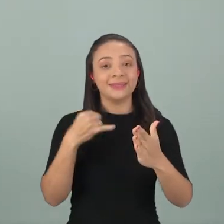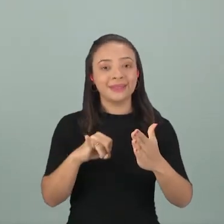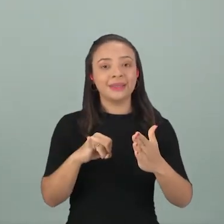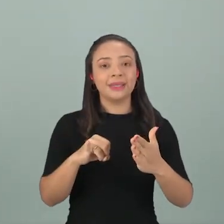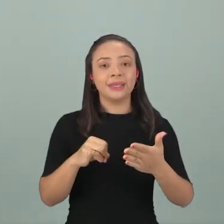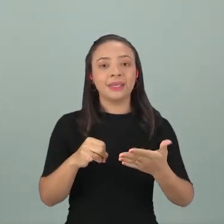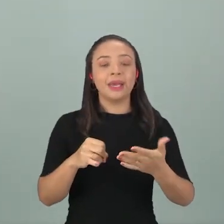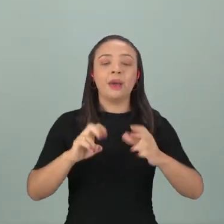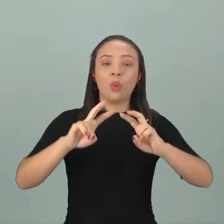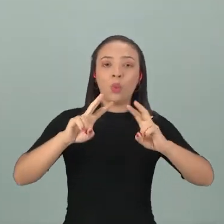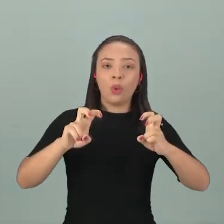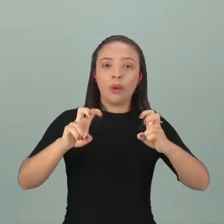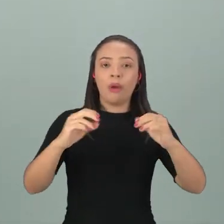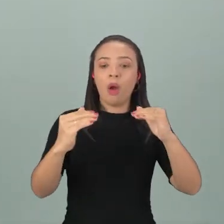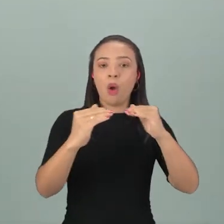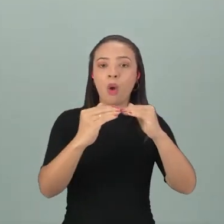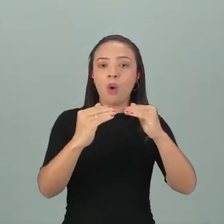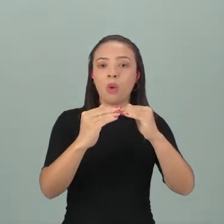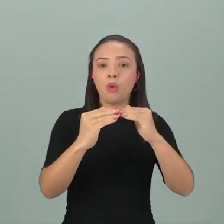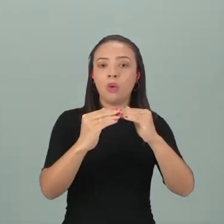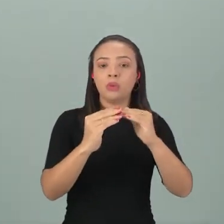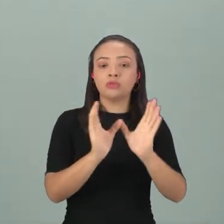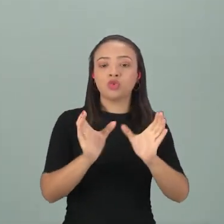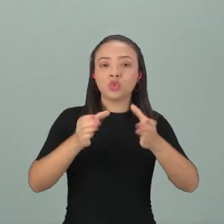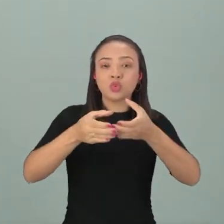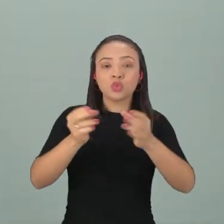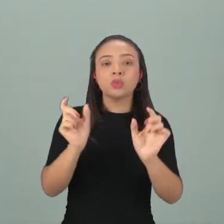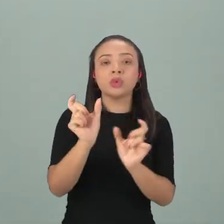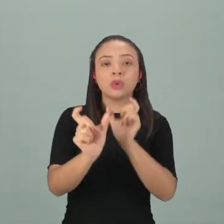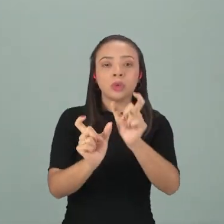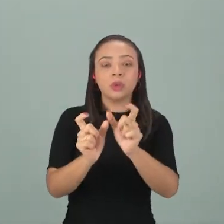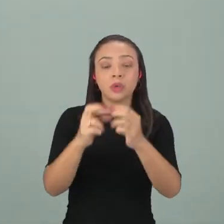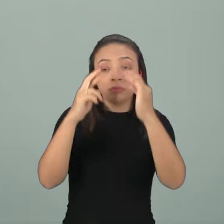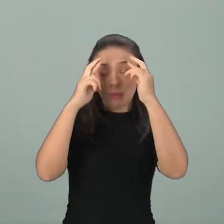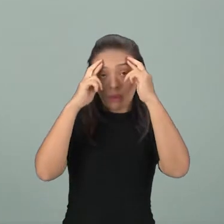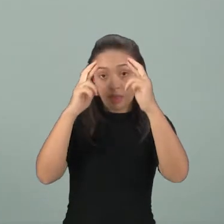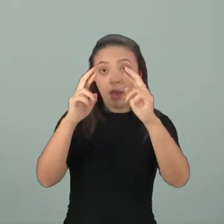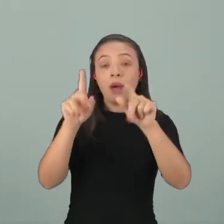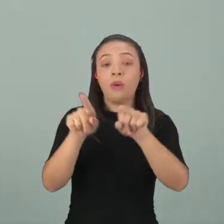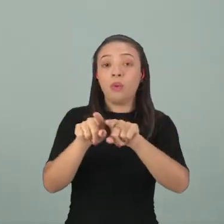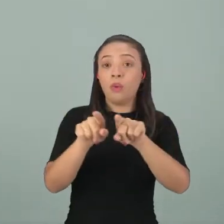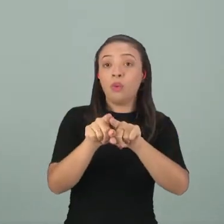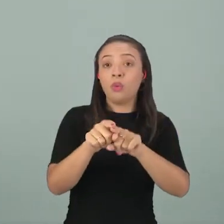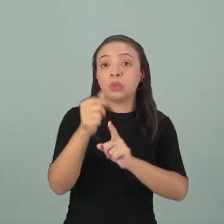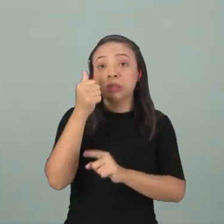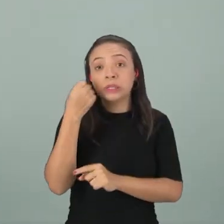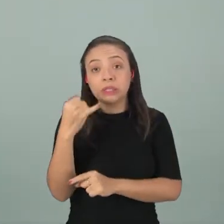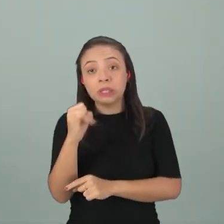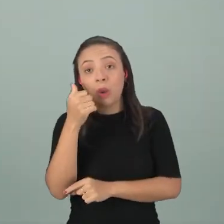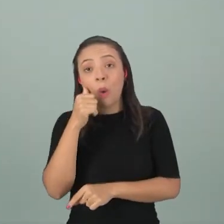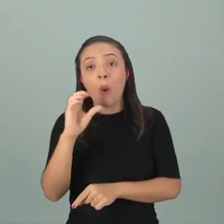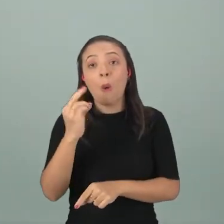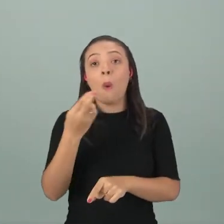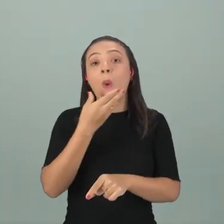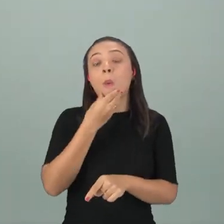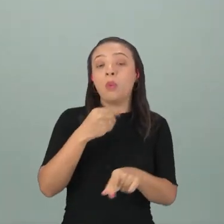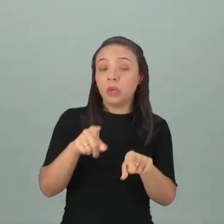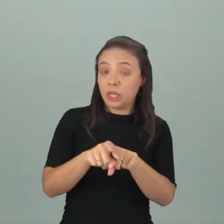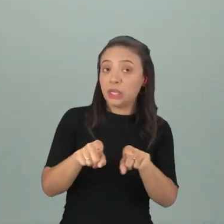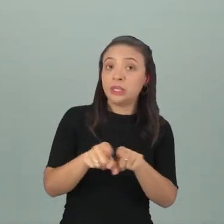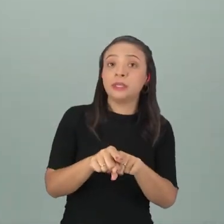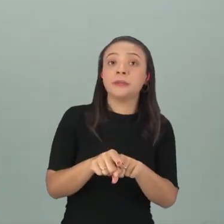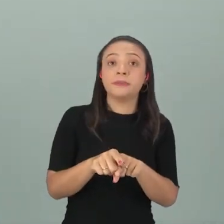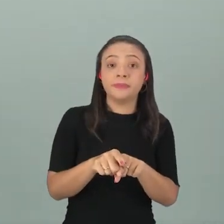falar da concordância nominal é essa. Respeitar sempre o gênero e o número do substantivo. Quando eu falo